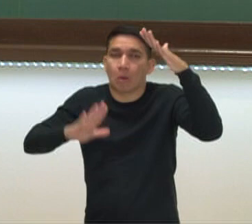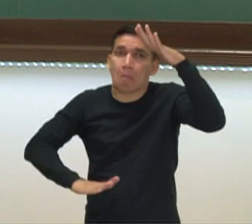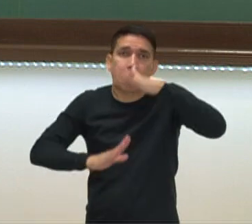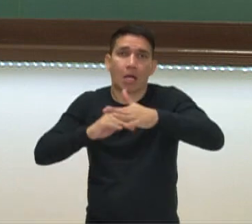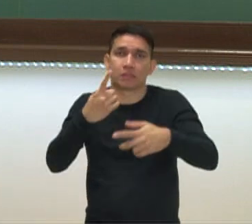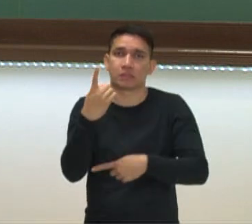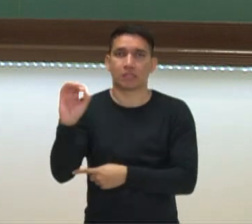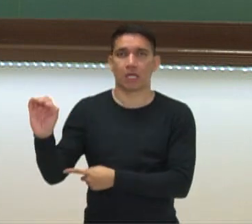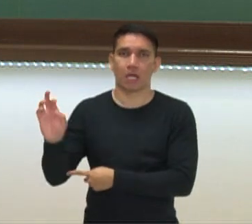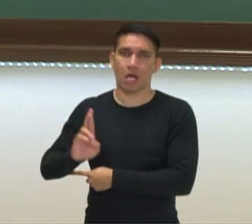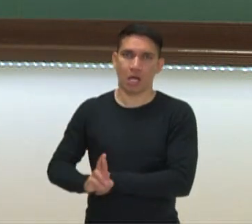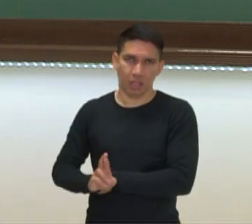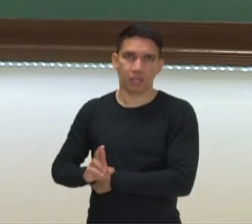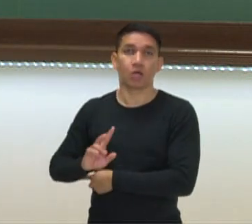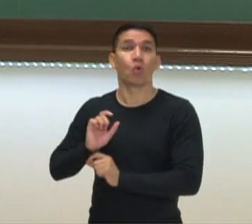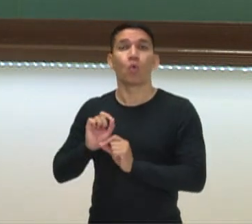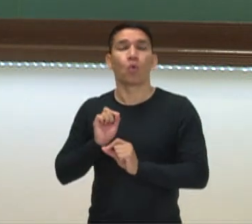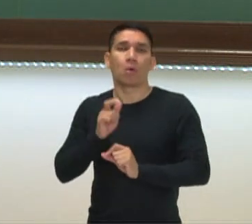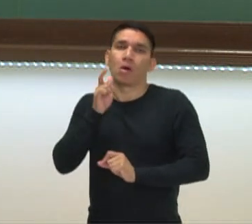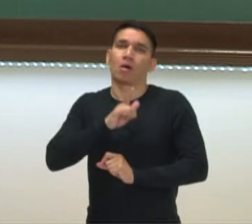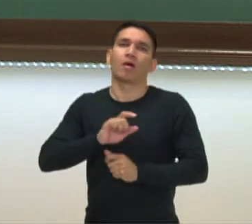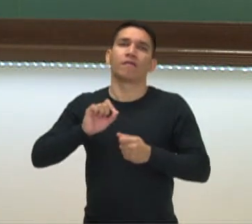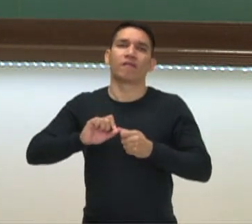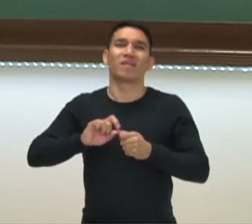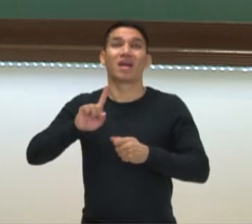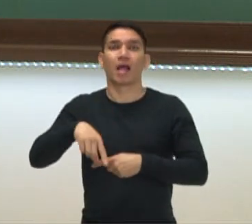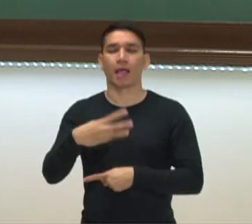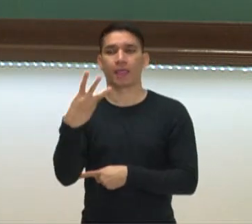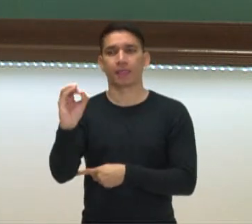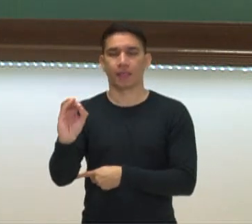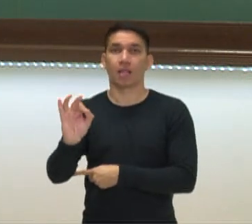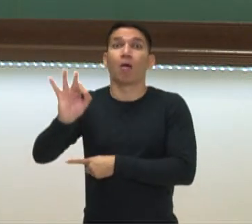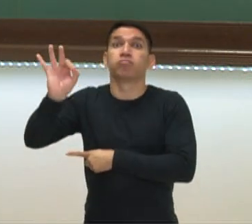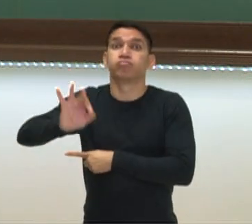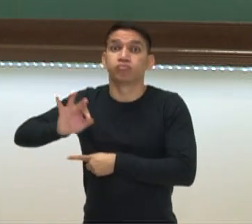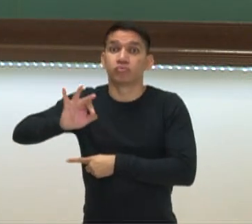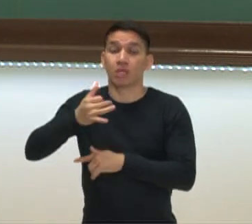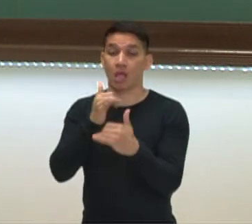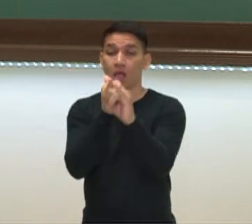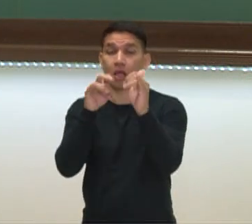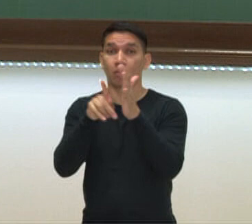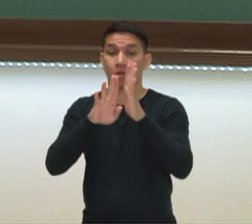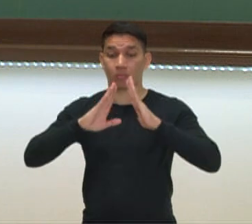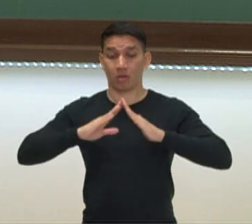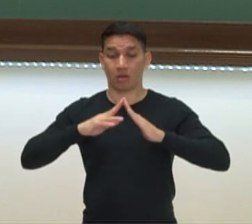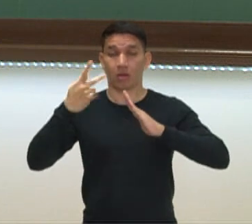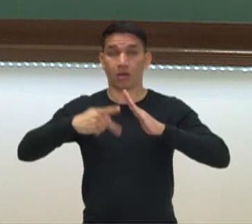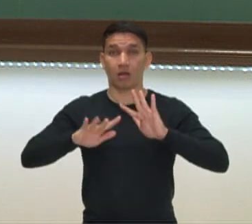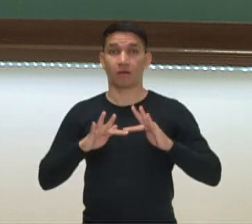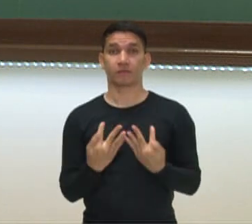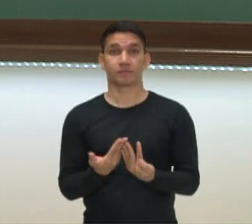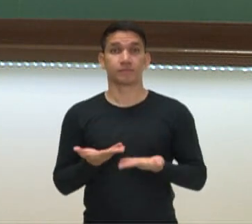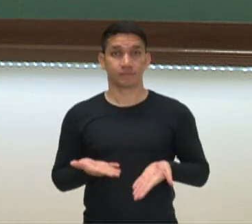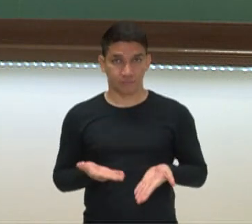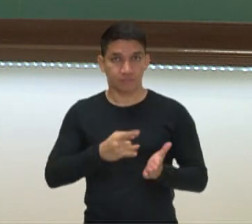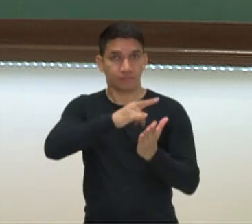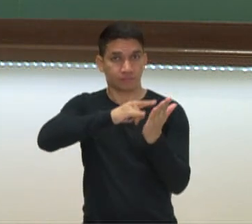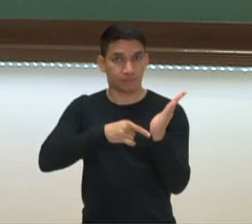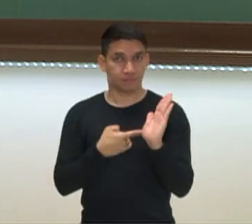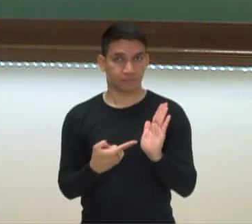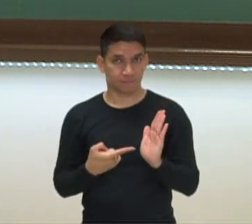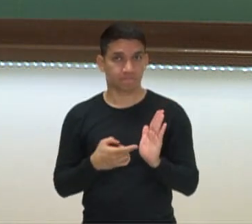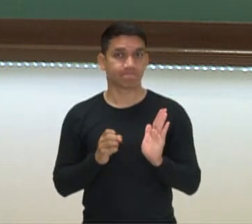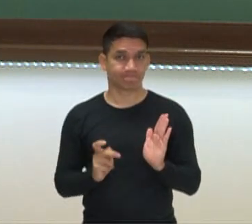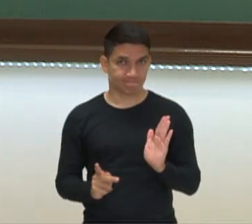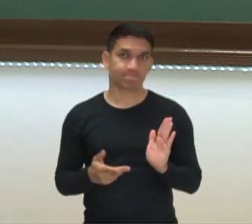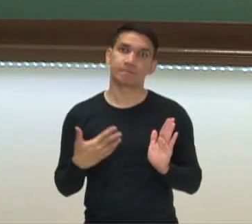conta de luz, o que dá 30% da energia consumida no mês na conta da família.